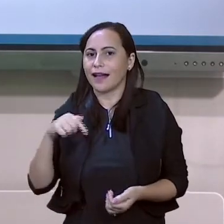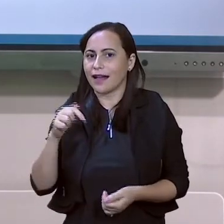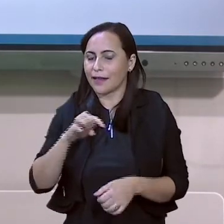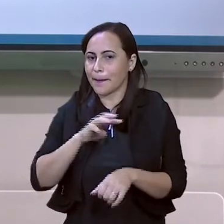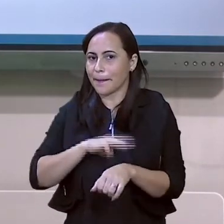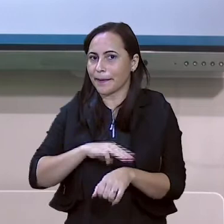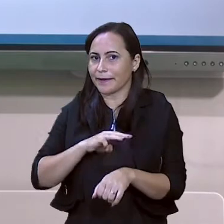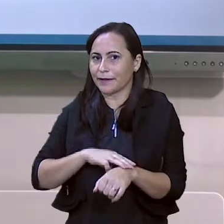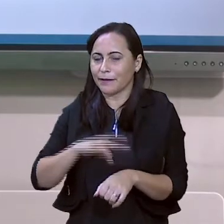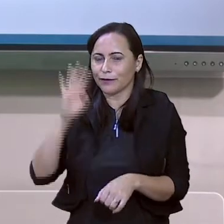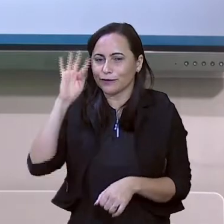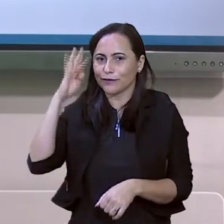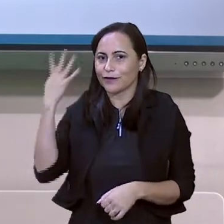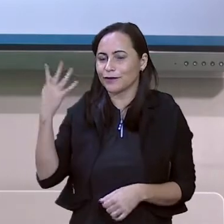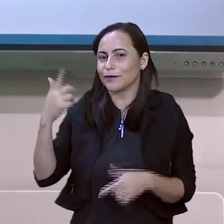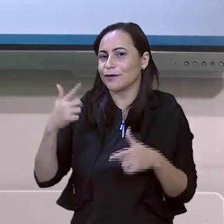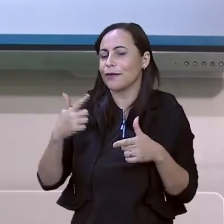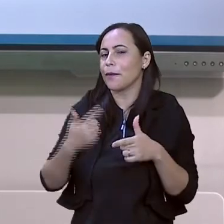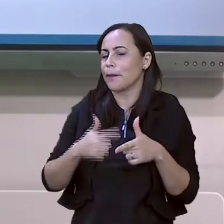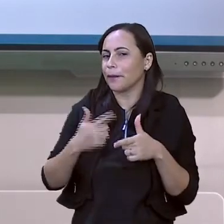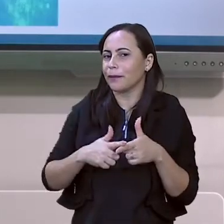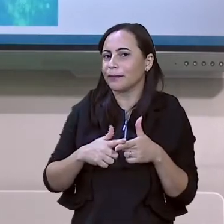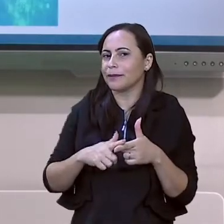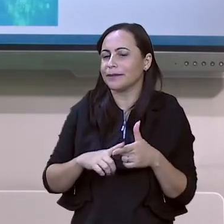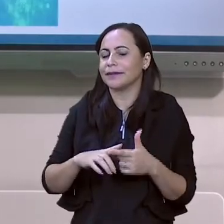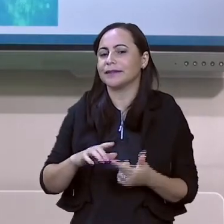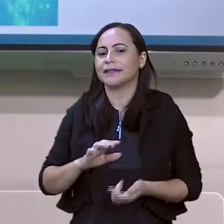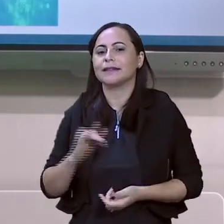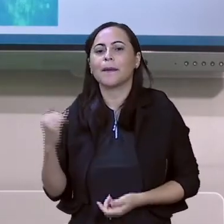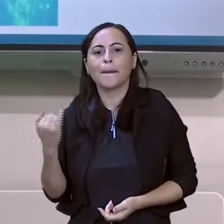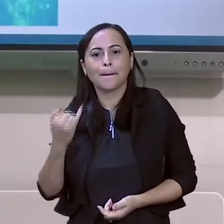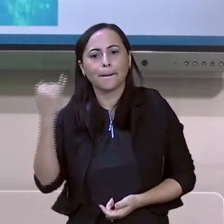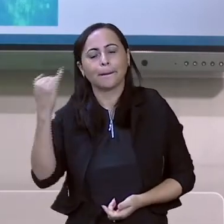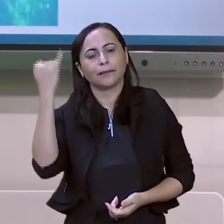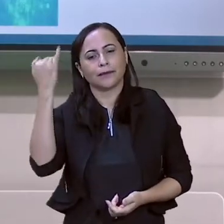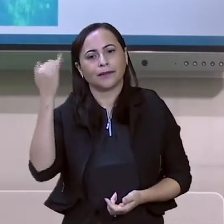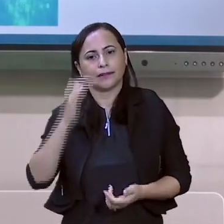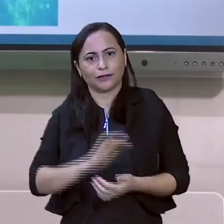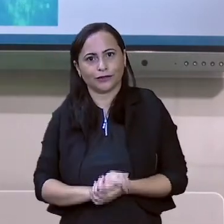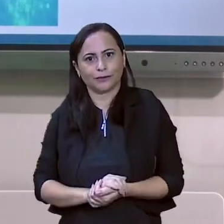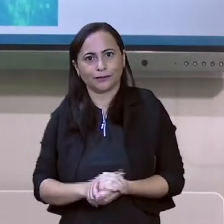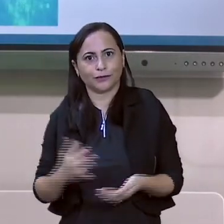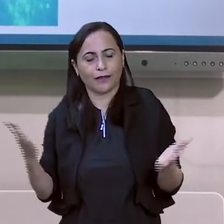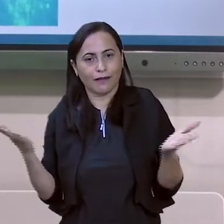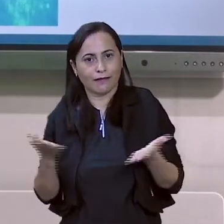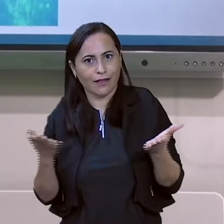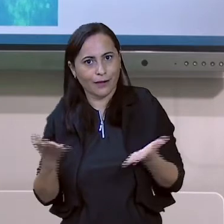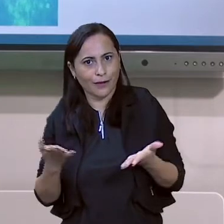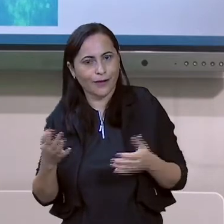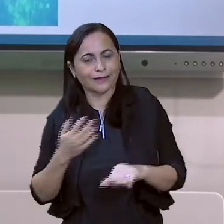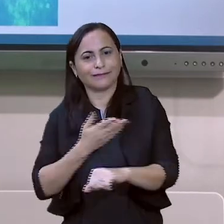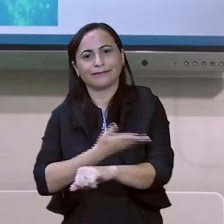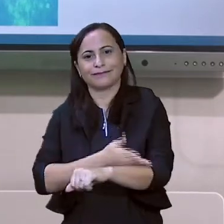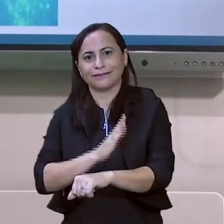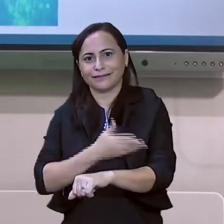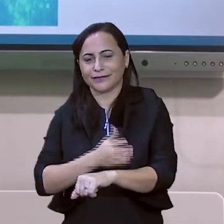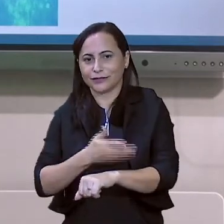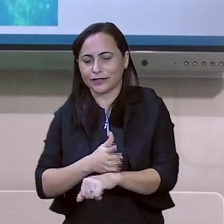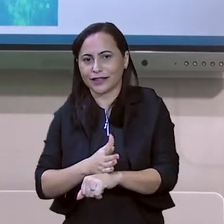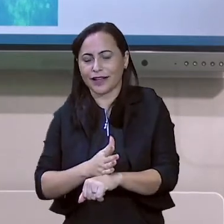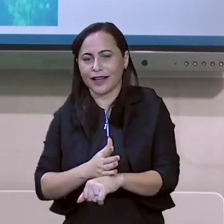para resolver aquela situação. E nada melhor do que praticar. Eu sempre falo